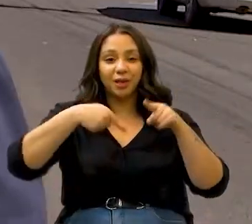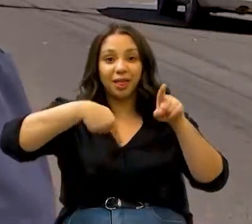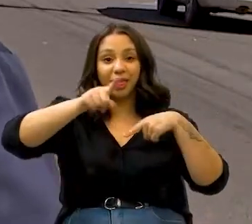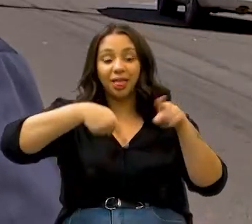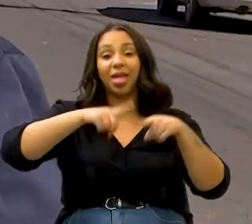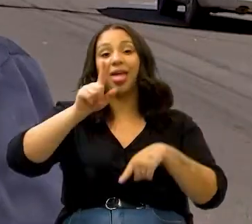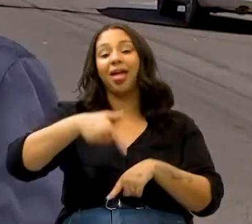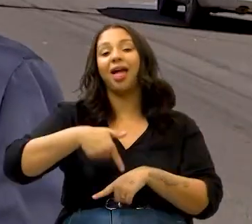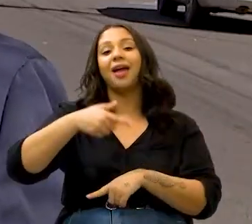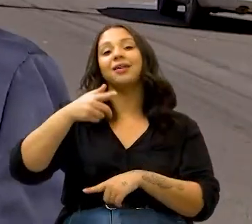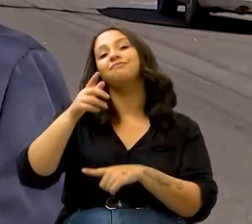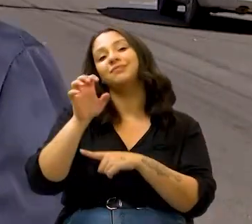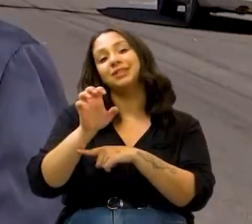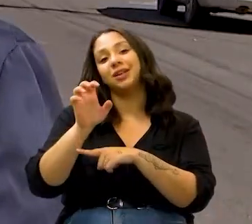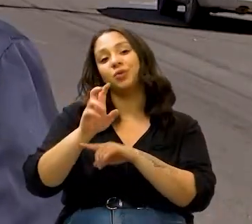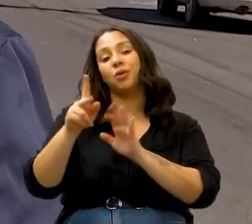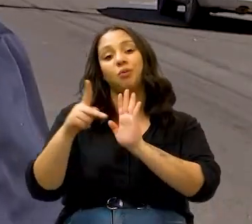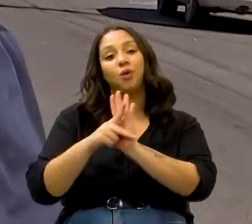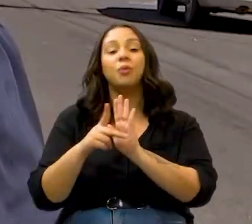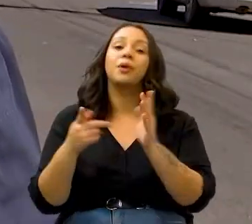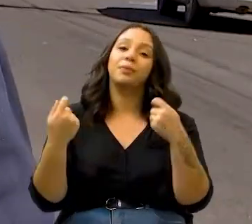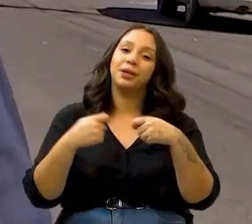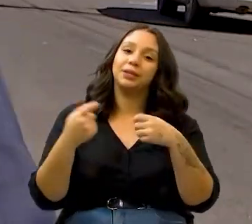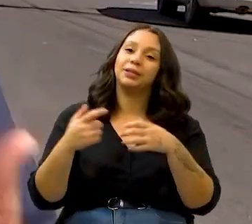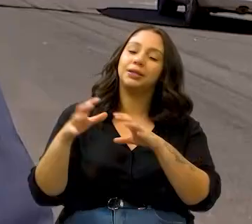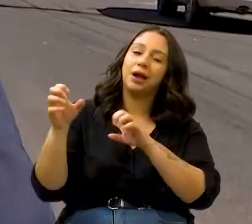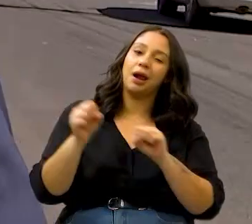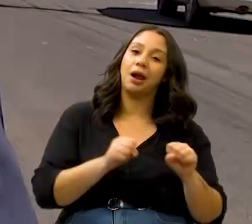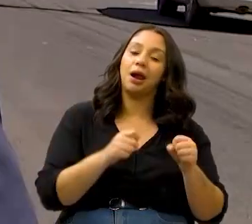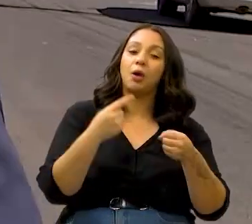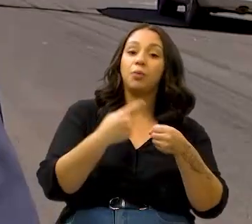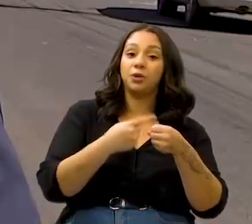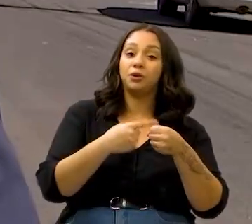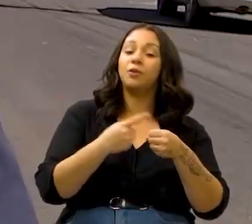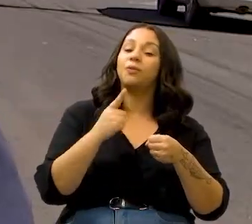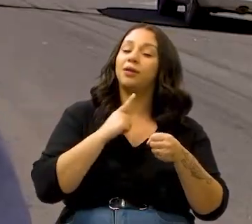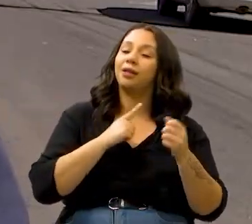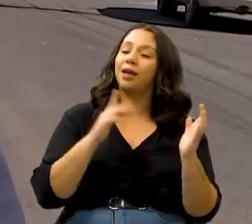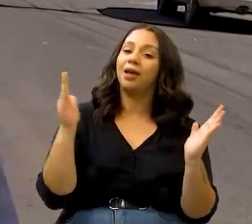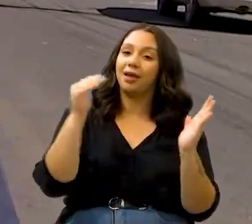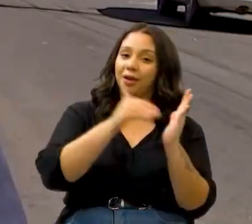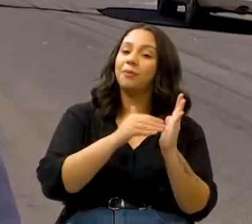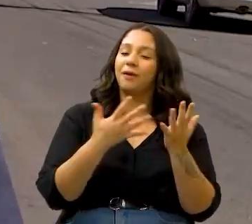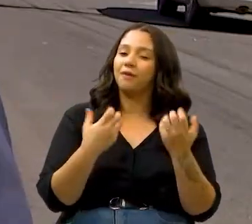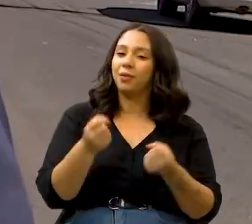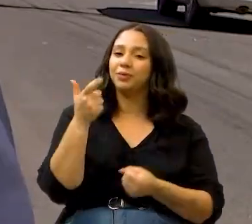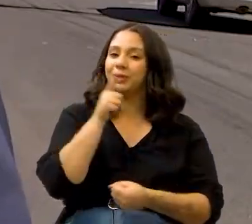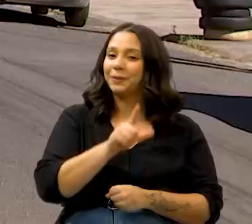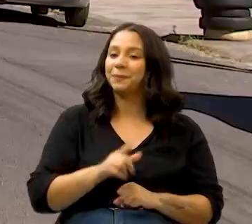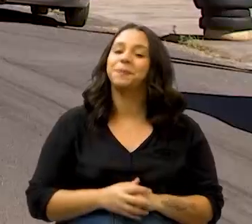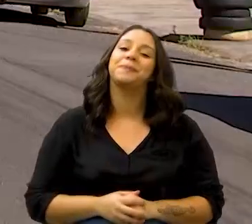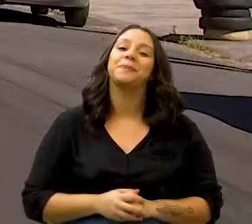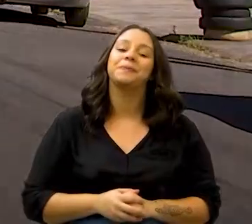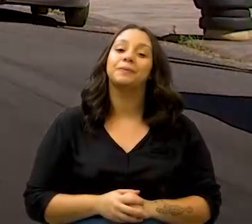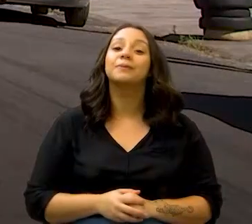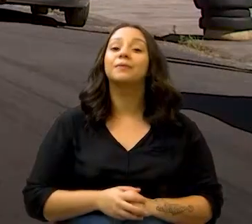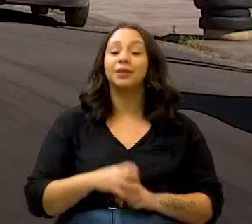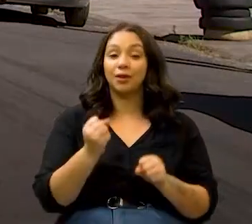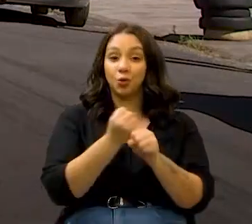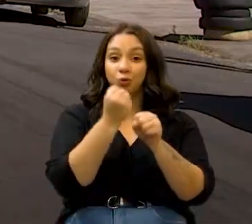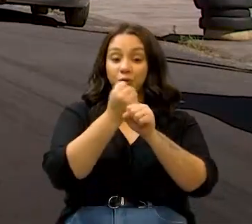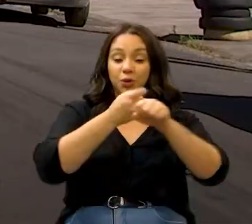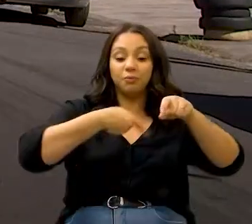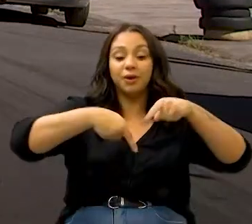então nós precisamos municipalizar para conseguir levar essa ciclovia até a fazenda das nós vamos conseguir a construção